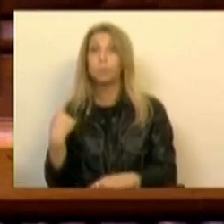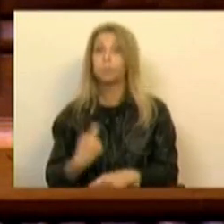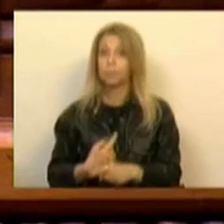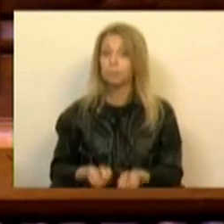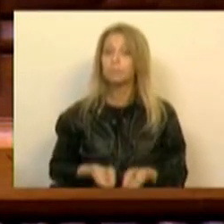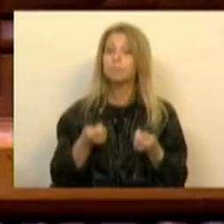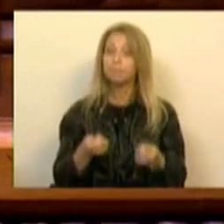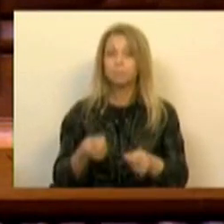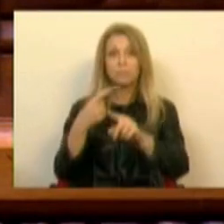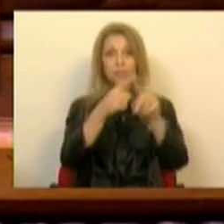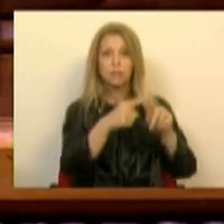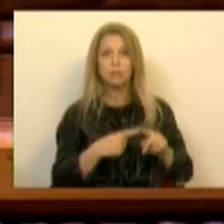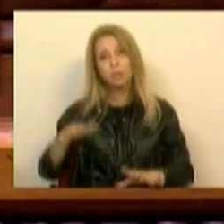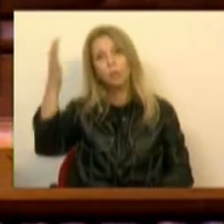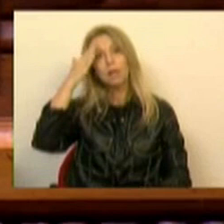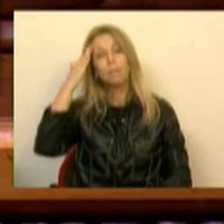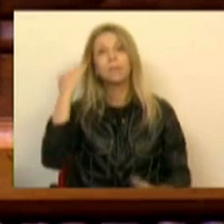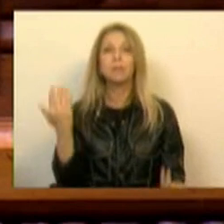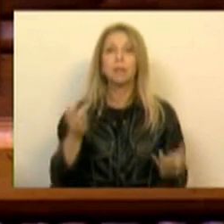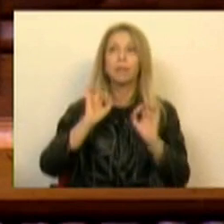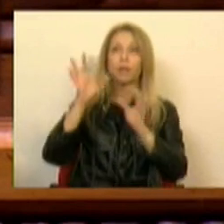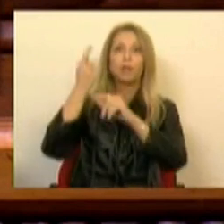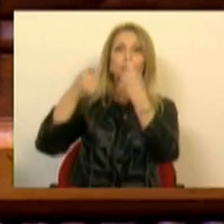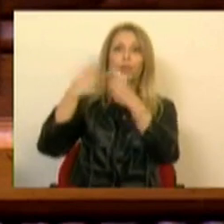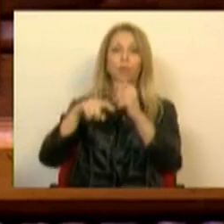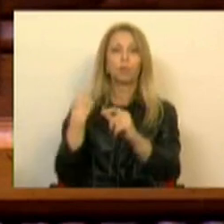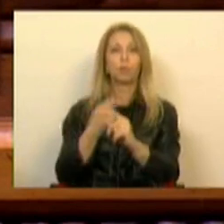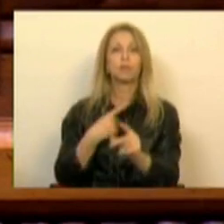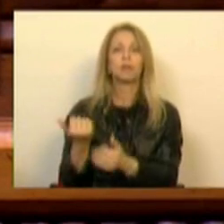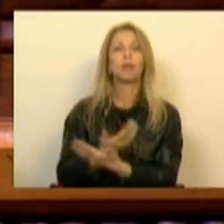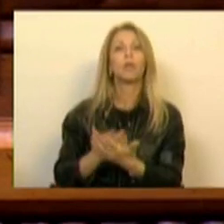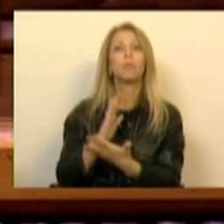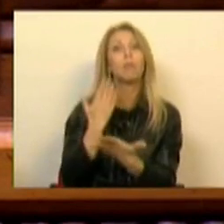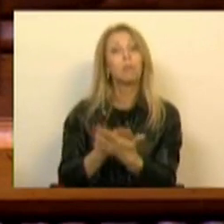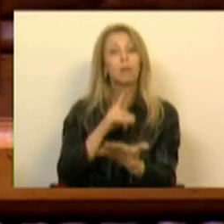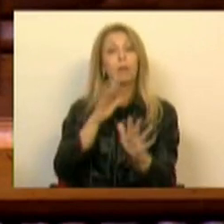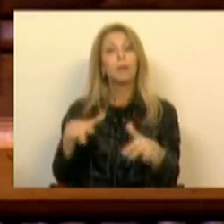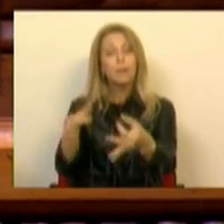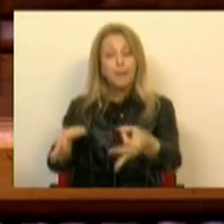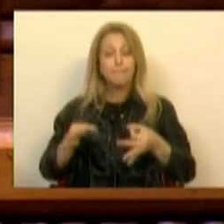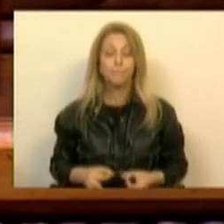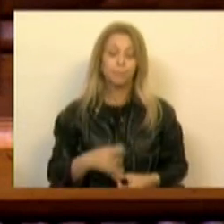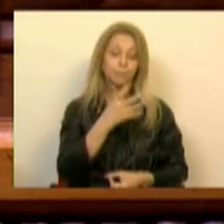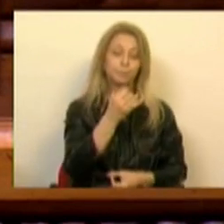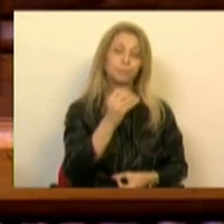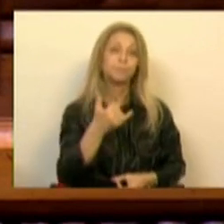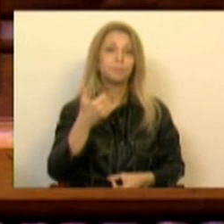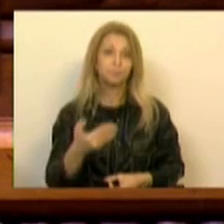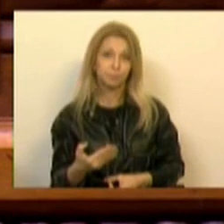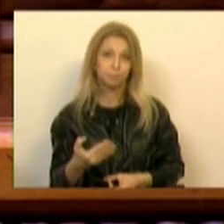a aposta na diversificação da capacidade exportadora da nossa economia, que permitiu antecipar, de 2027